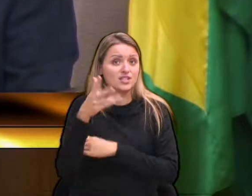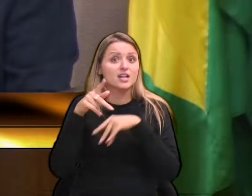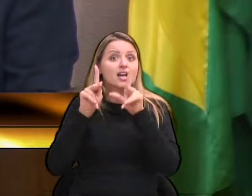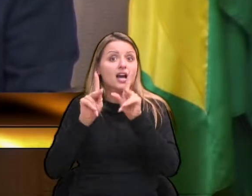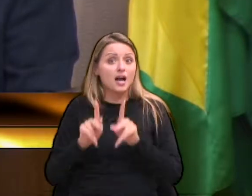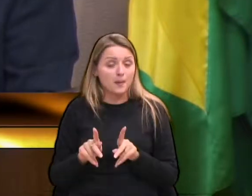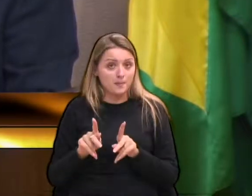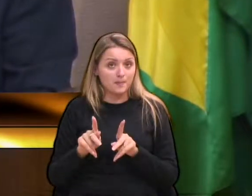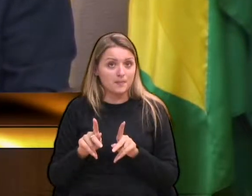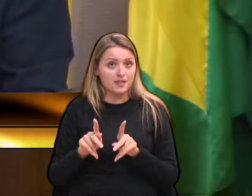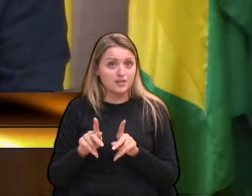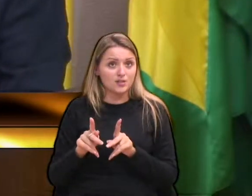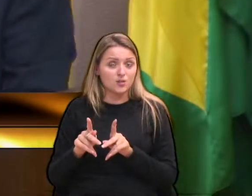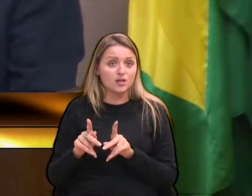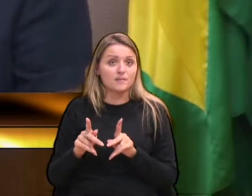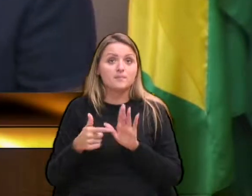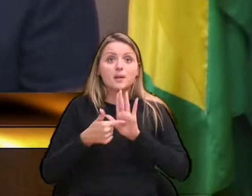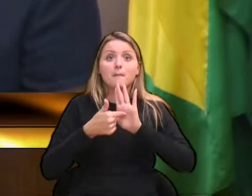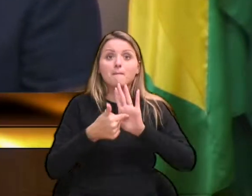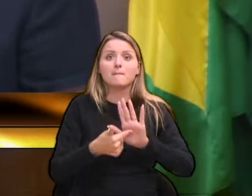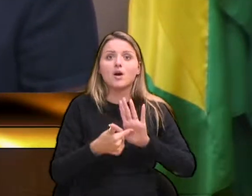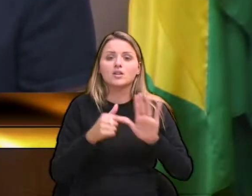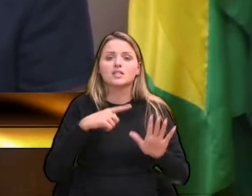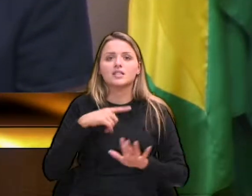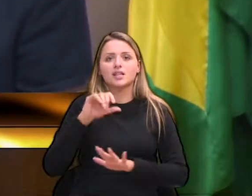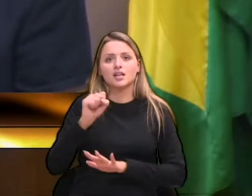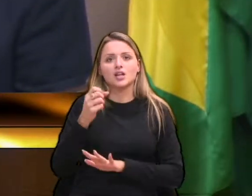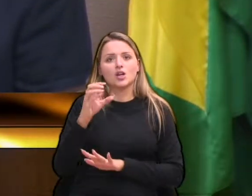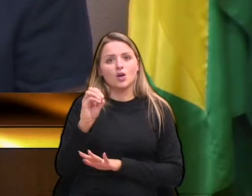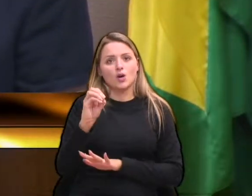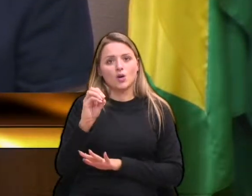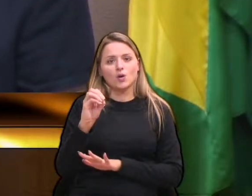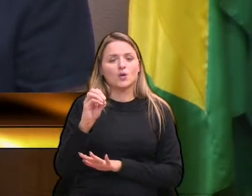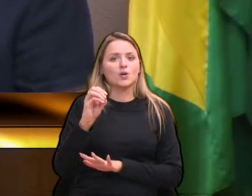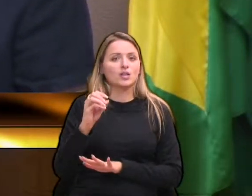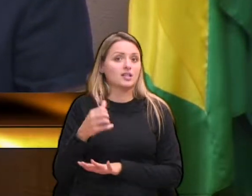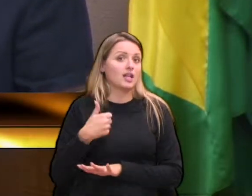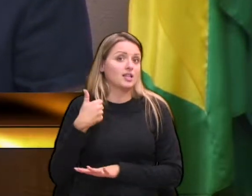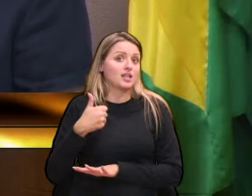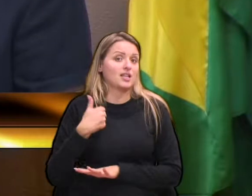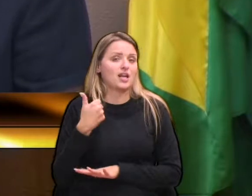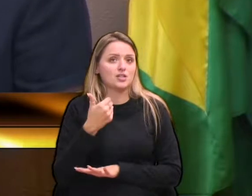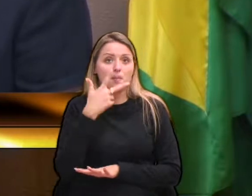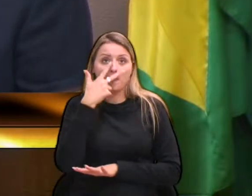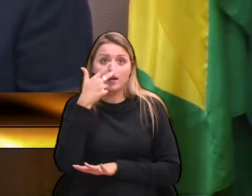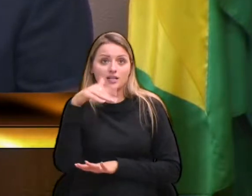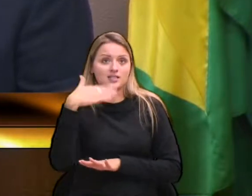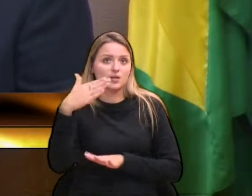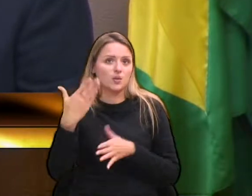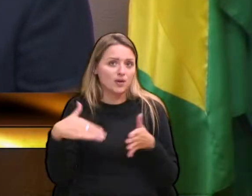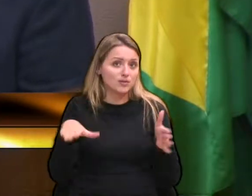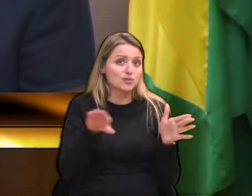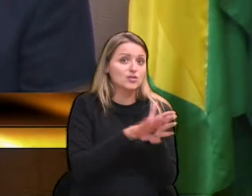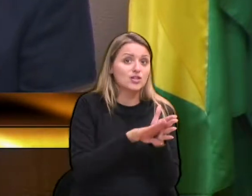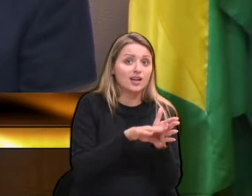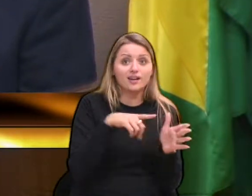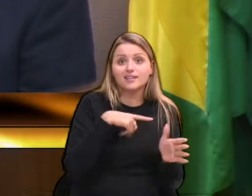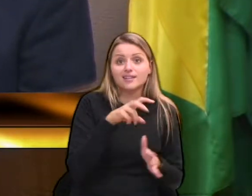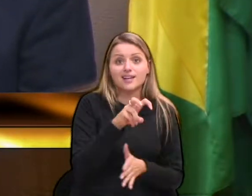parte, demonstrando ter 80 anos, parece, ao chegar, ter 50.